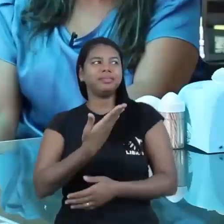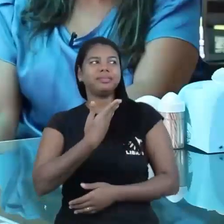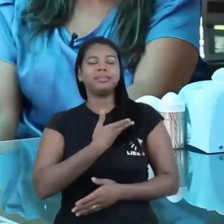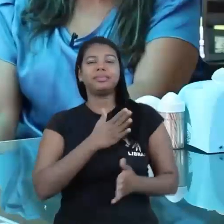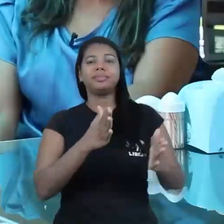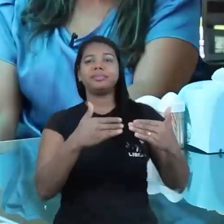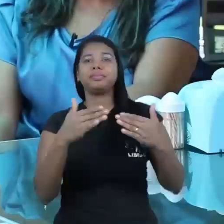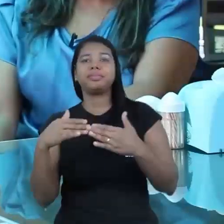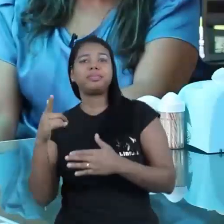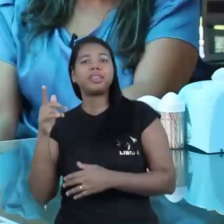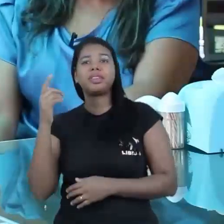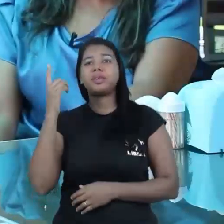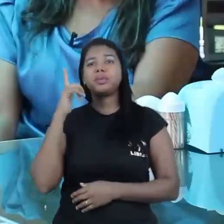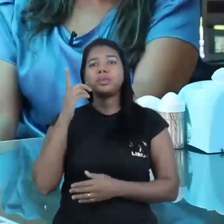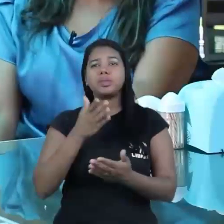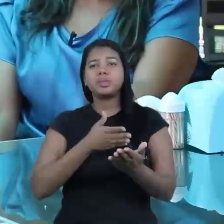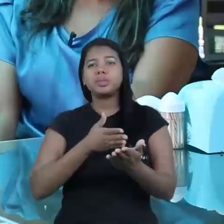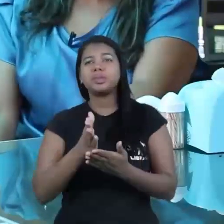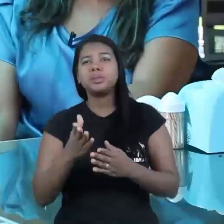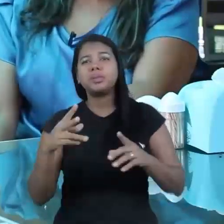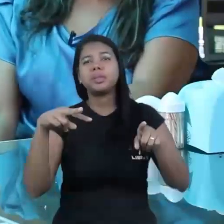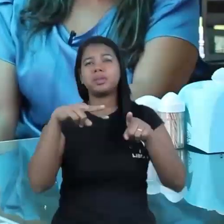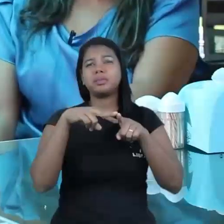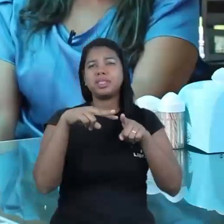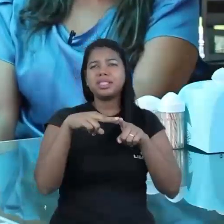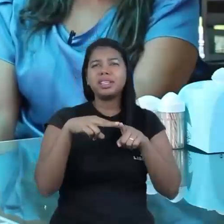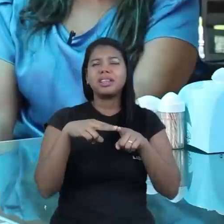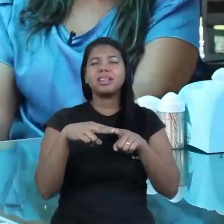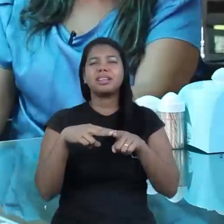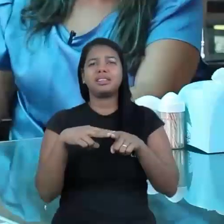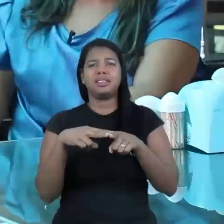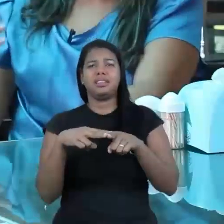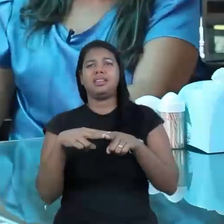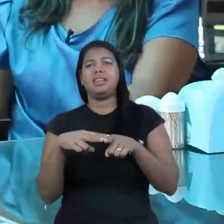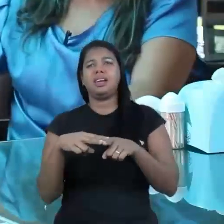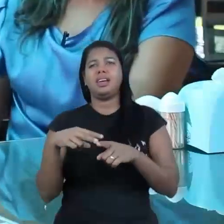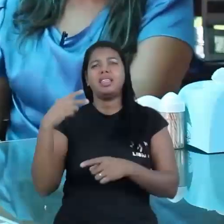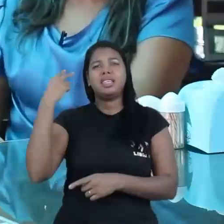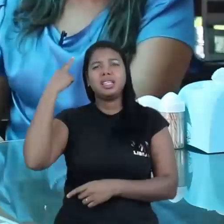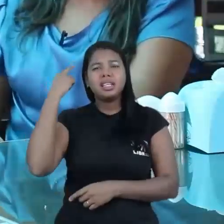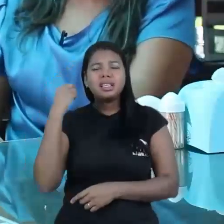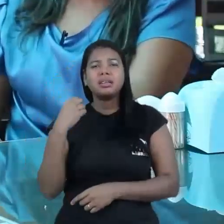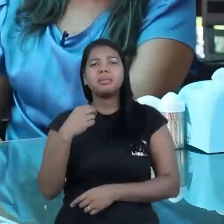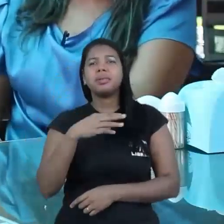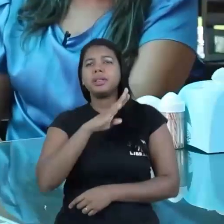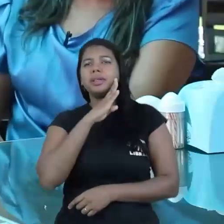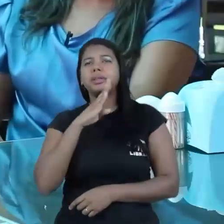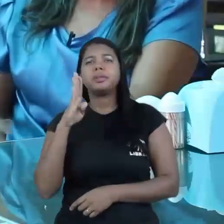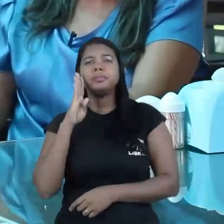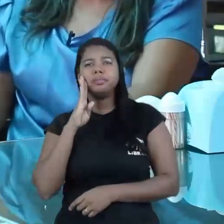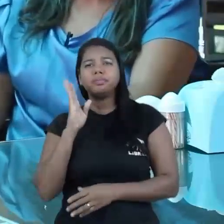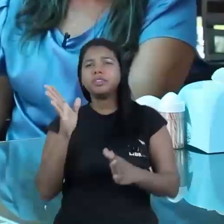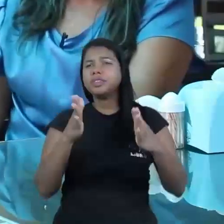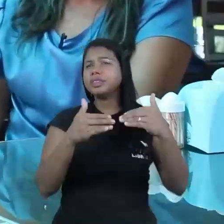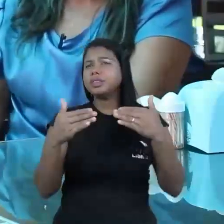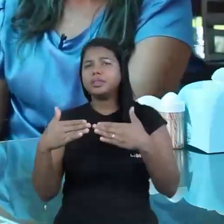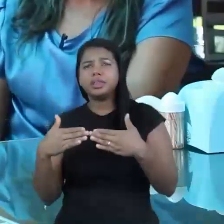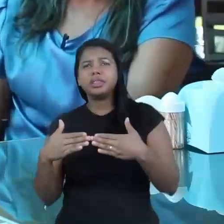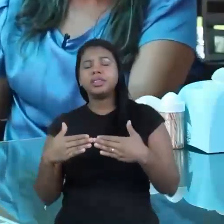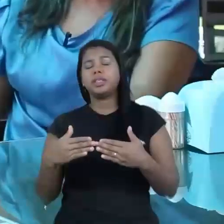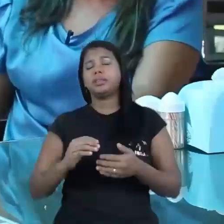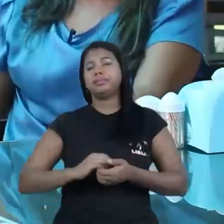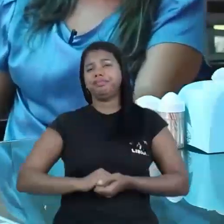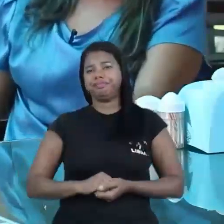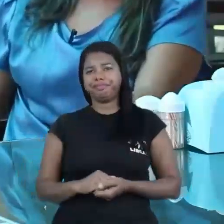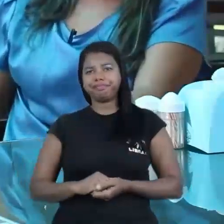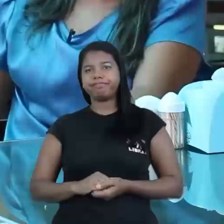conseguiu acompanhar. Donos de pizzaria, de hamburgueria, que a gente era parceiro. Não estavam preparados para esse momento, Ninguém né? estava. Ninguém estava, na verdade,